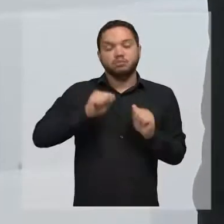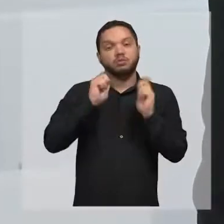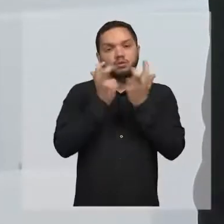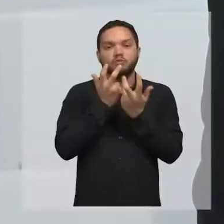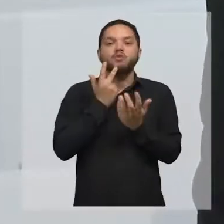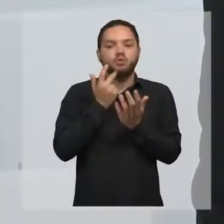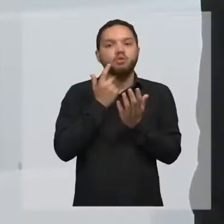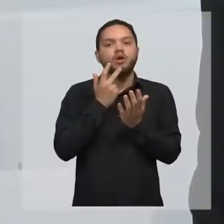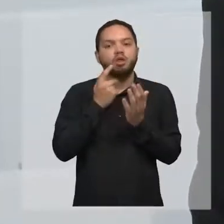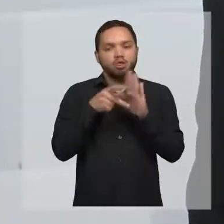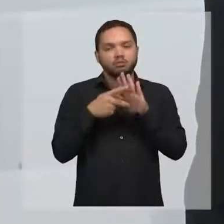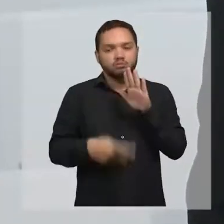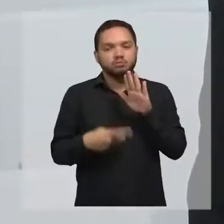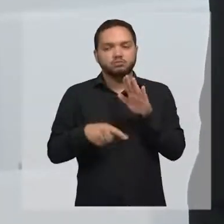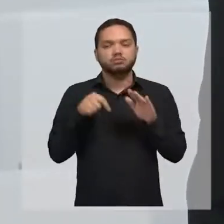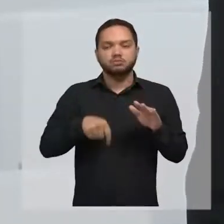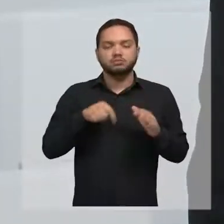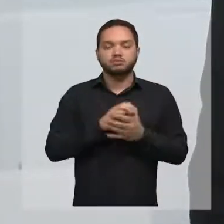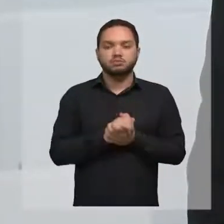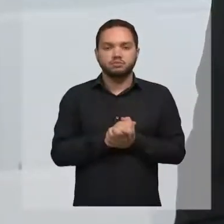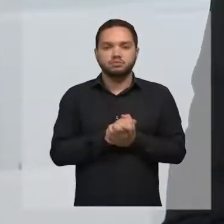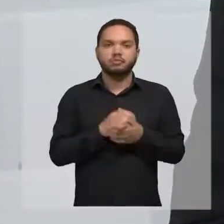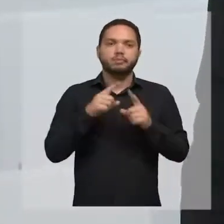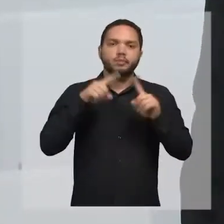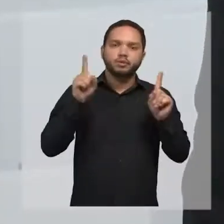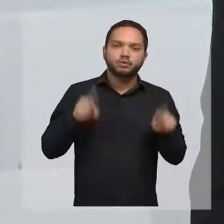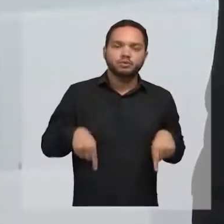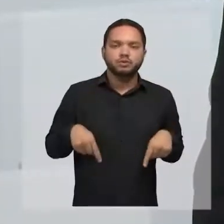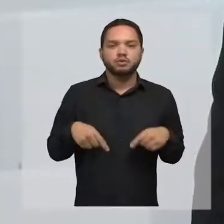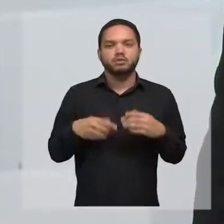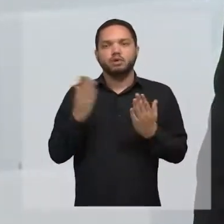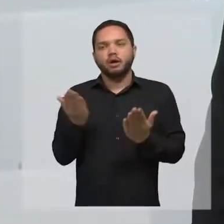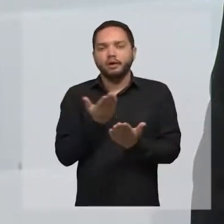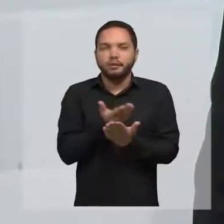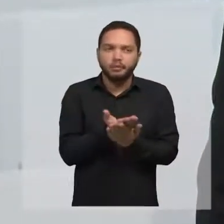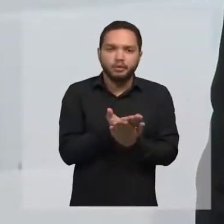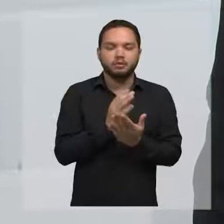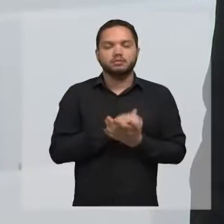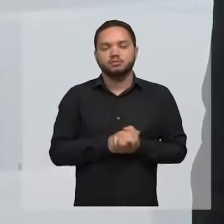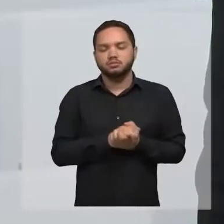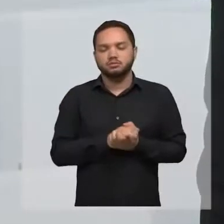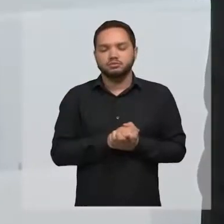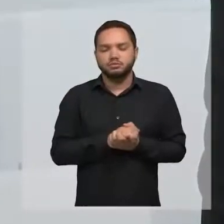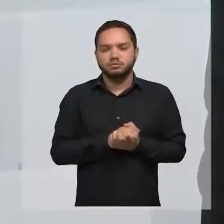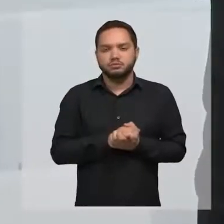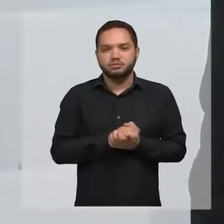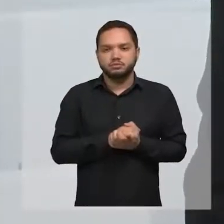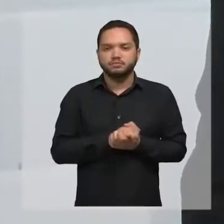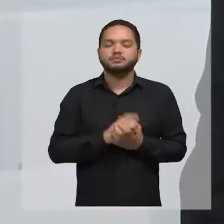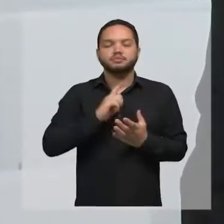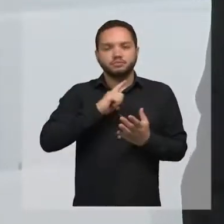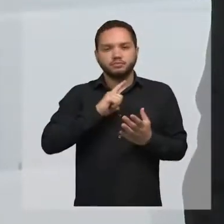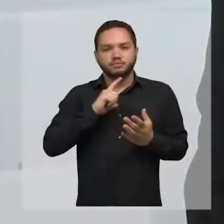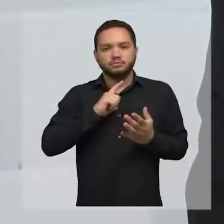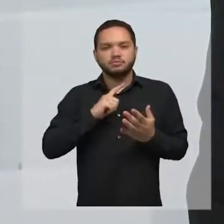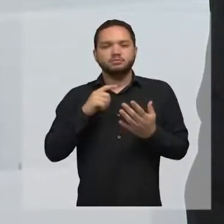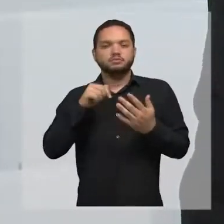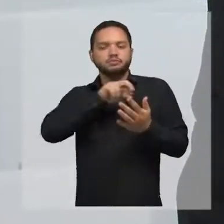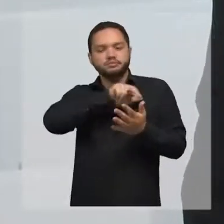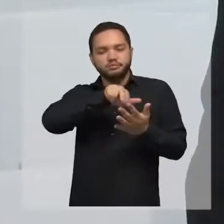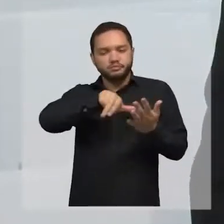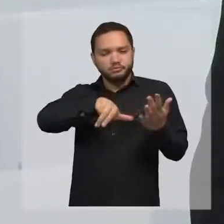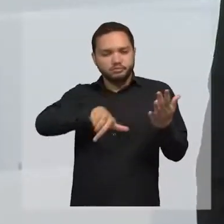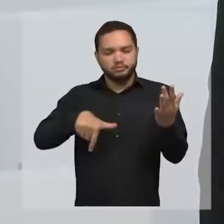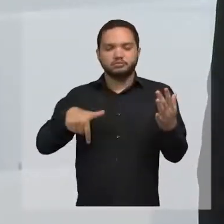falando aqui da Câmara Municipal de Fortaleza, seja um projeto, um requerimento, enfim, aqueles instrumentos,